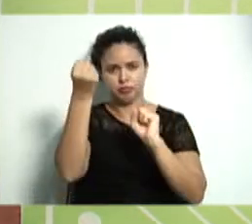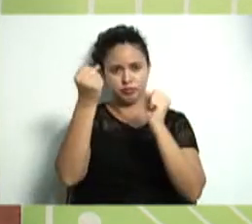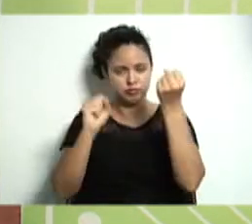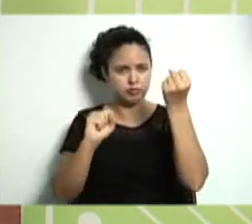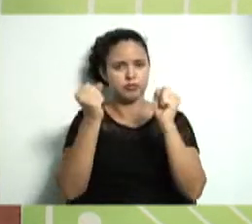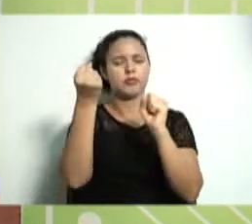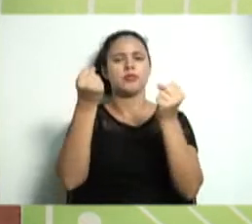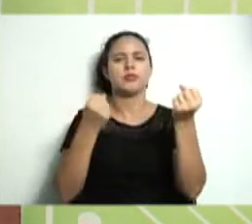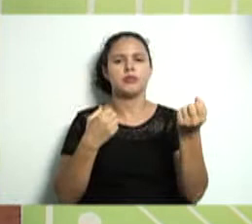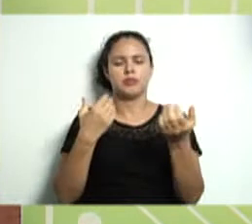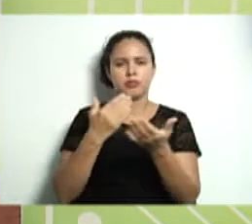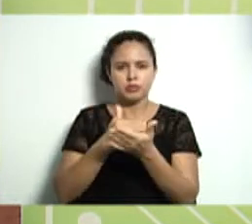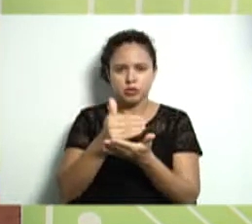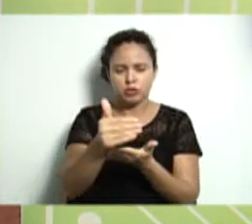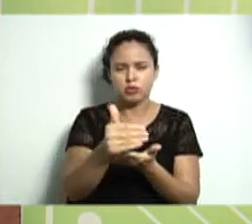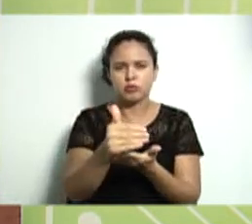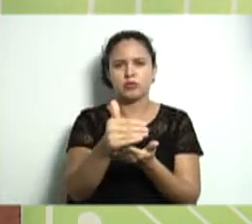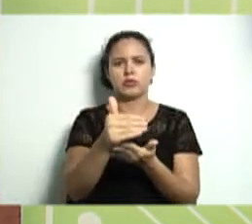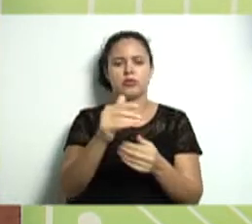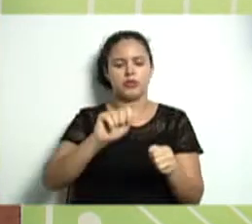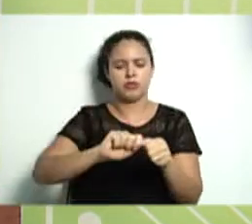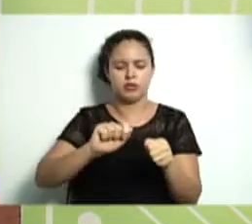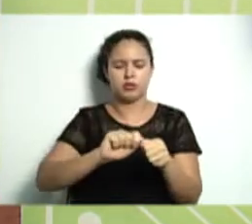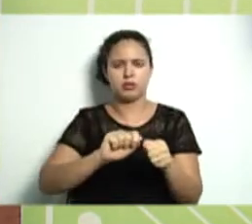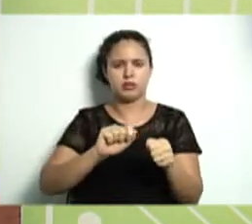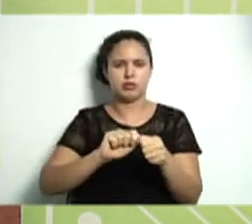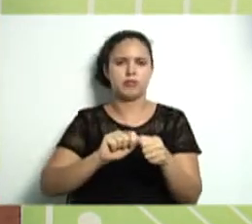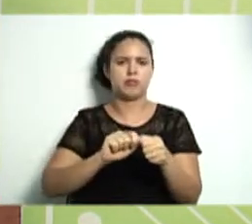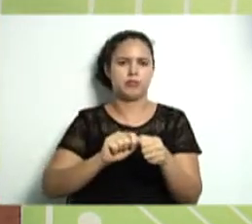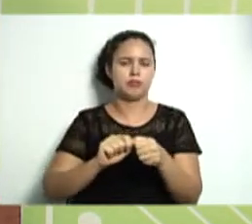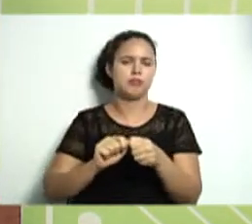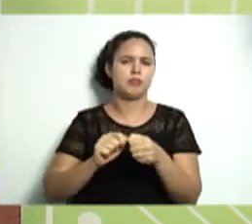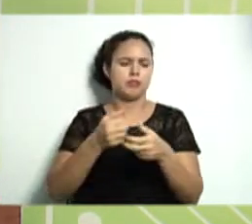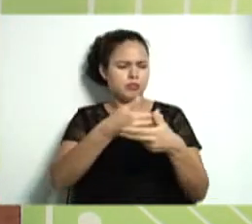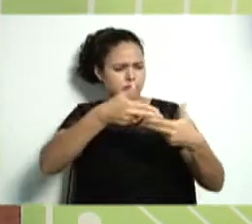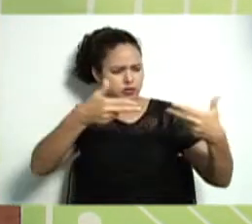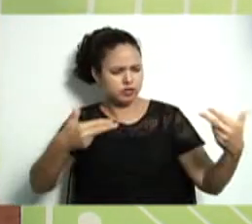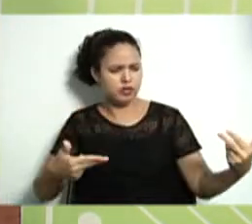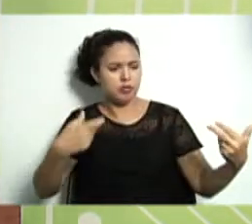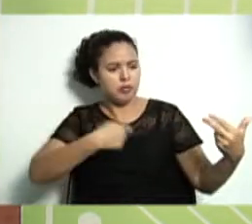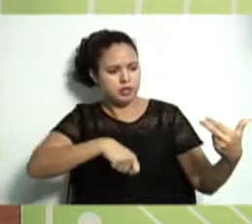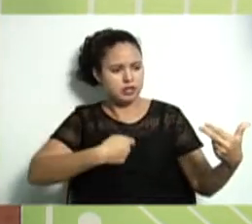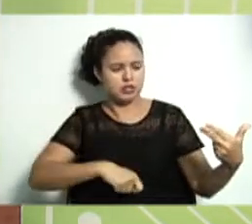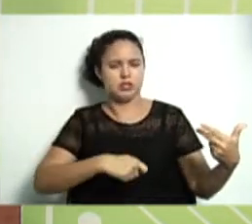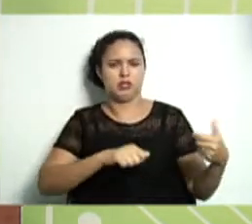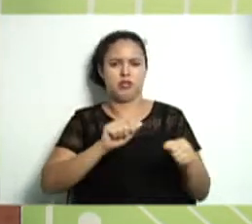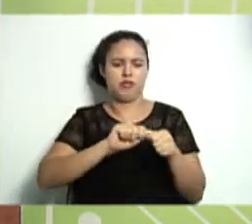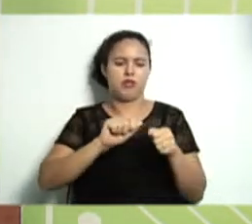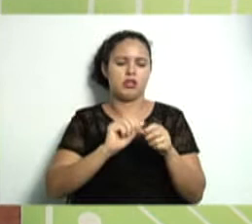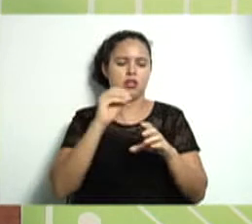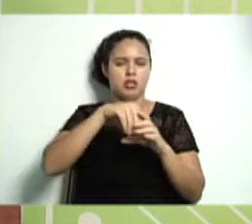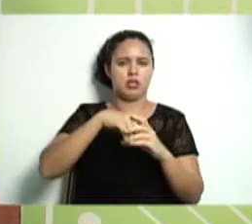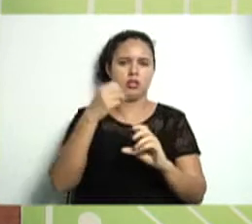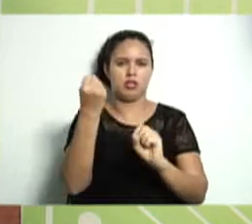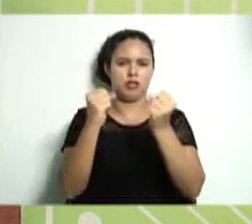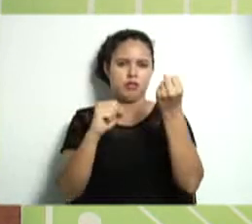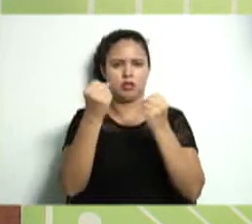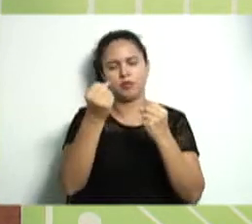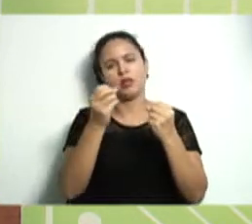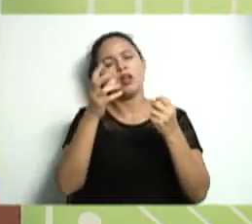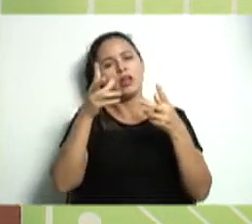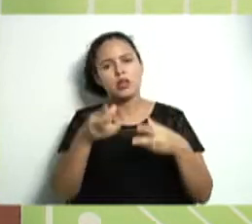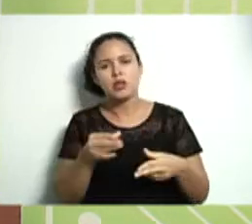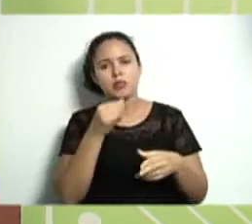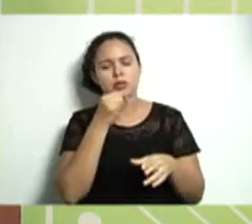quê? Bens que têm o valor, né, de serem utilizados, né? Um sapato.